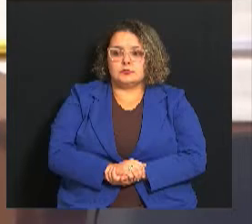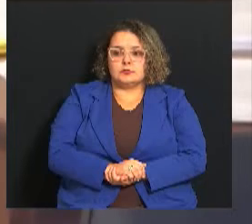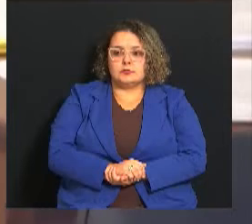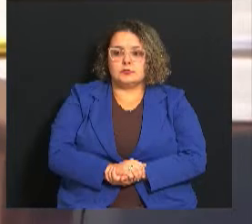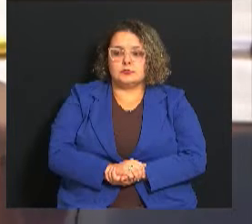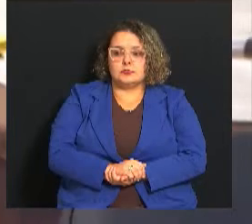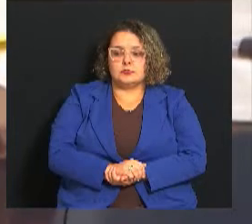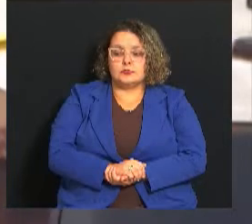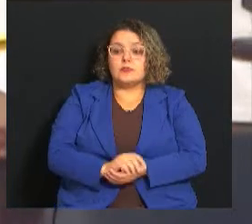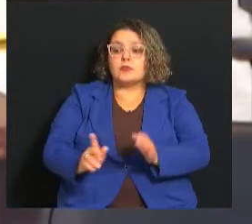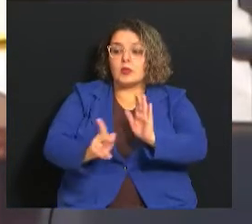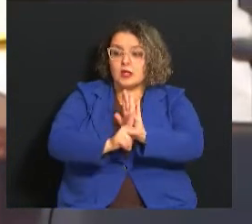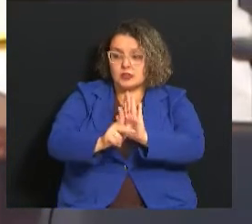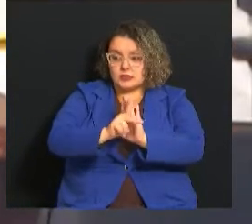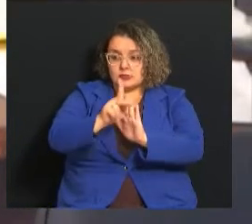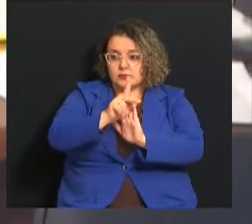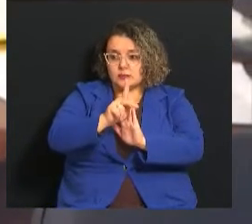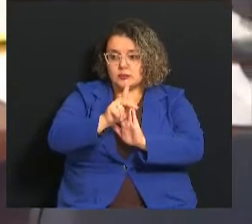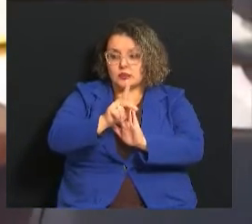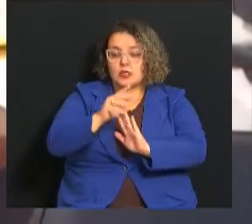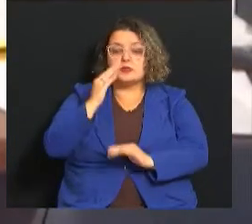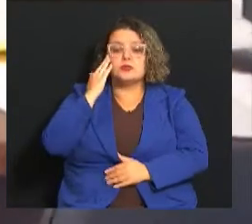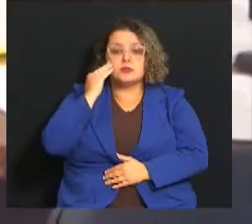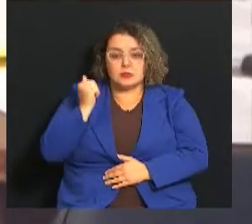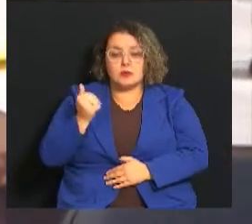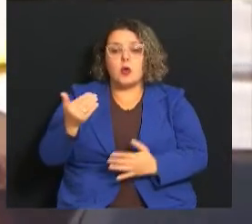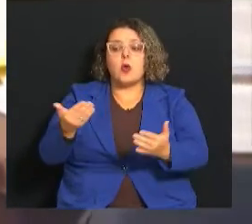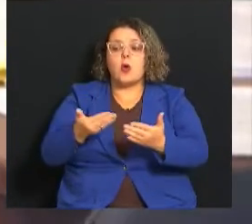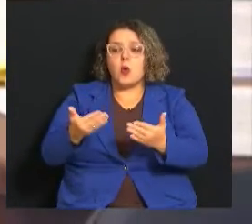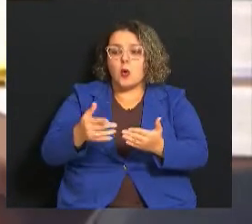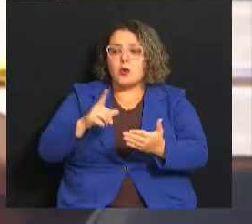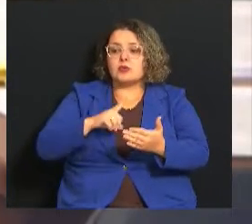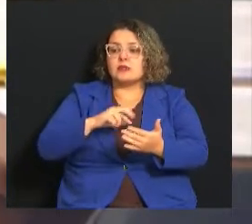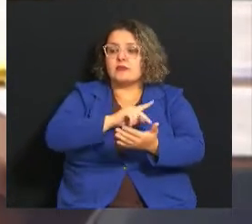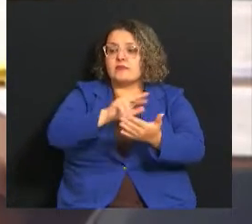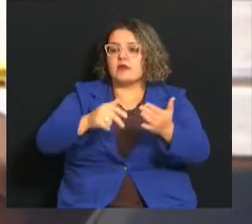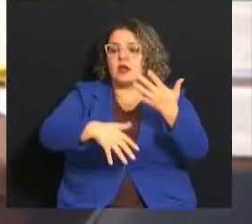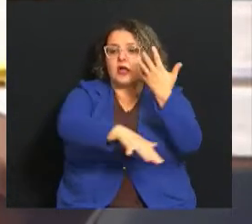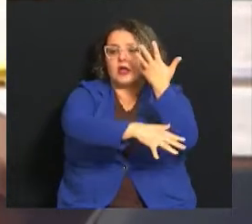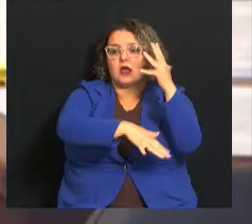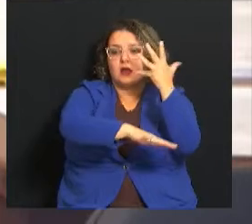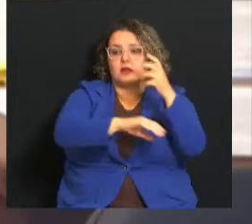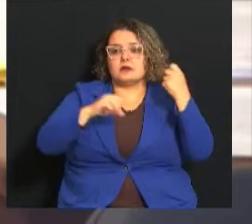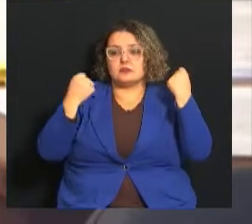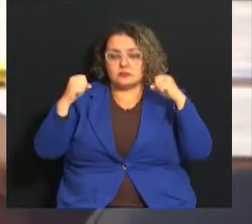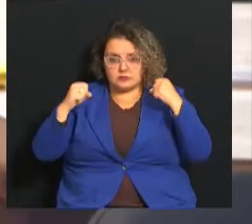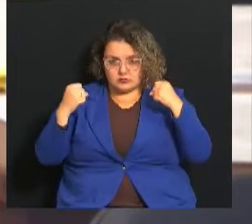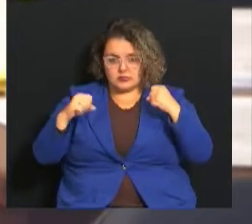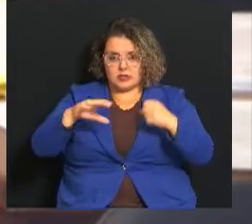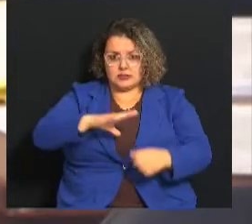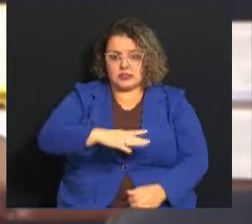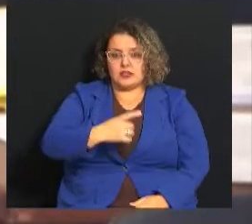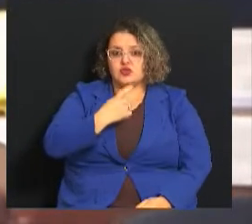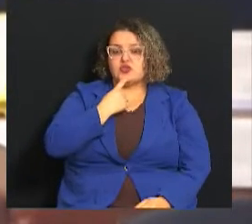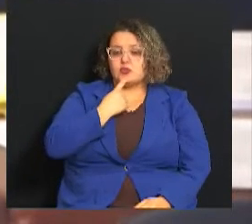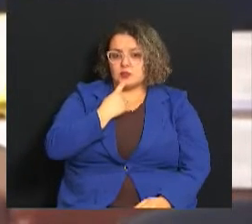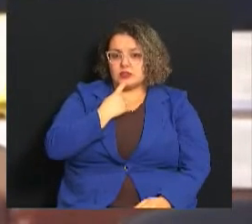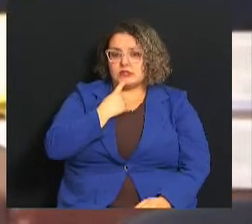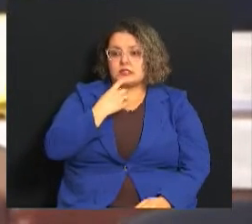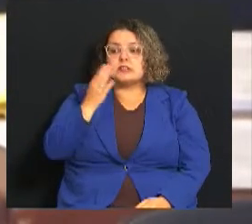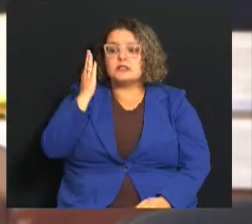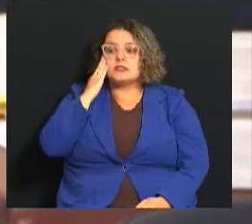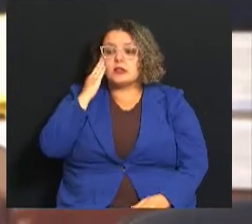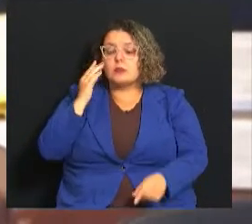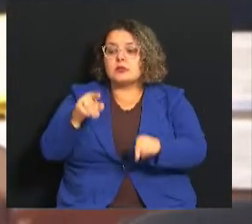Esse é um projeto, a gente sabe que hoje tem muitas academias ao ar livre aqui na cidade de Campinas, né? E a gente sabe também que